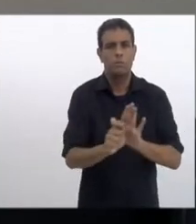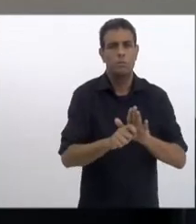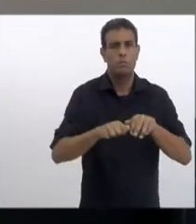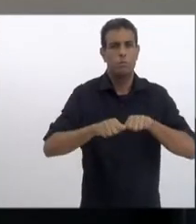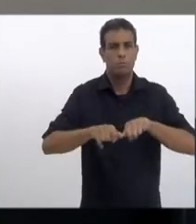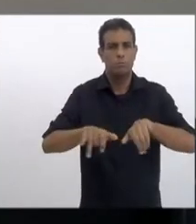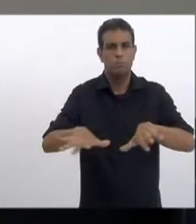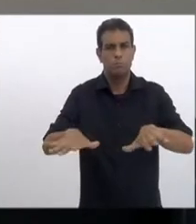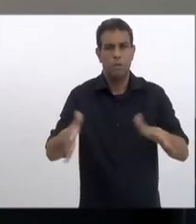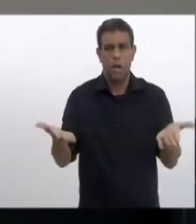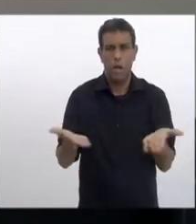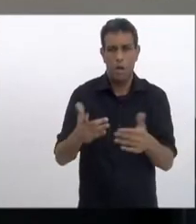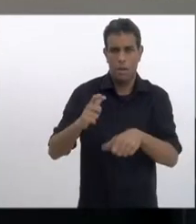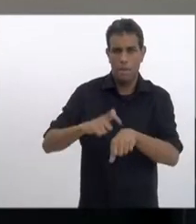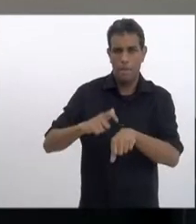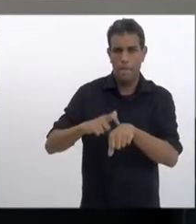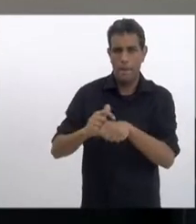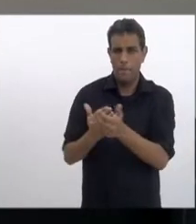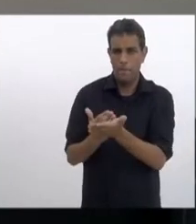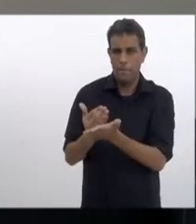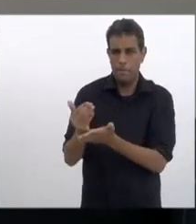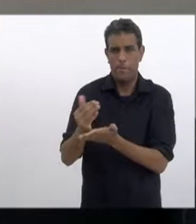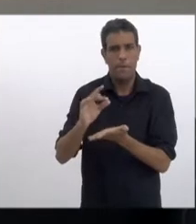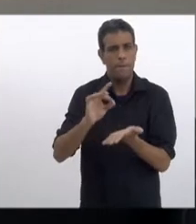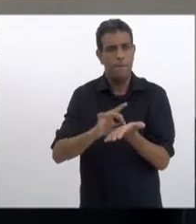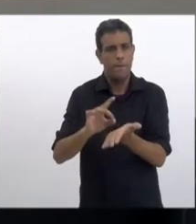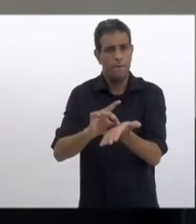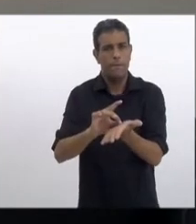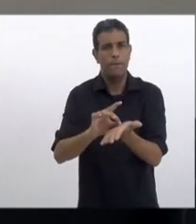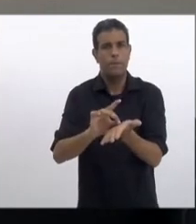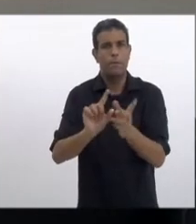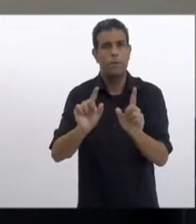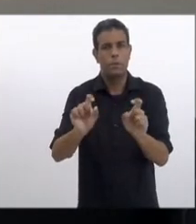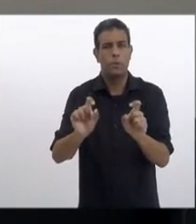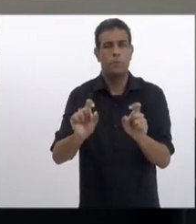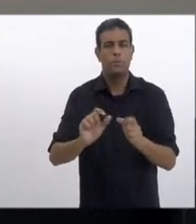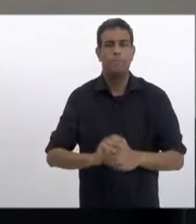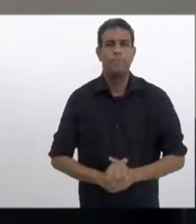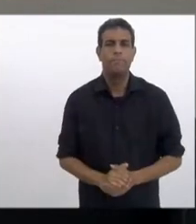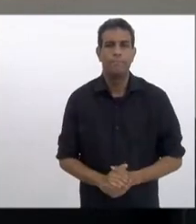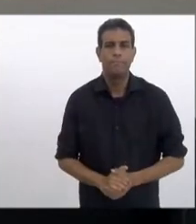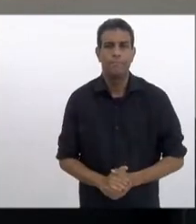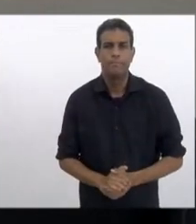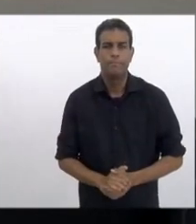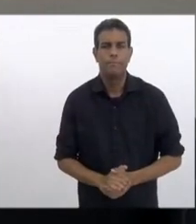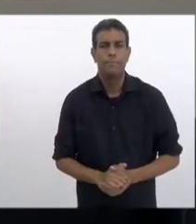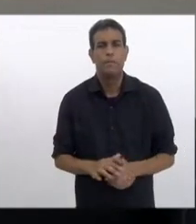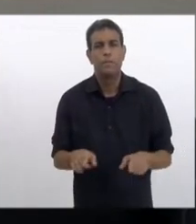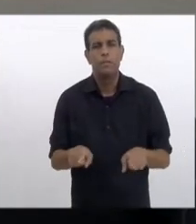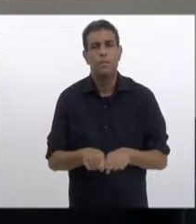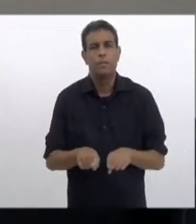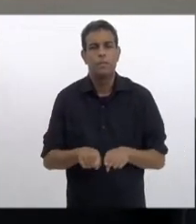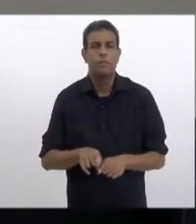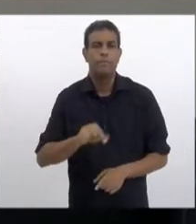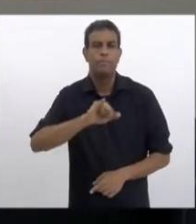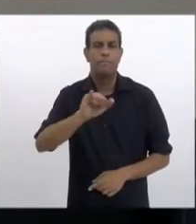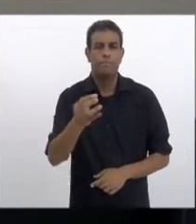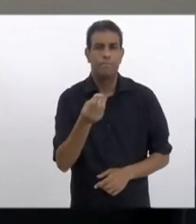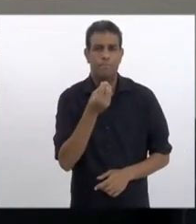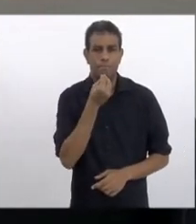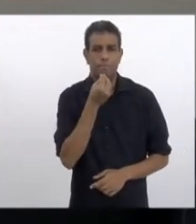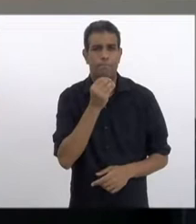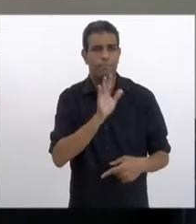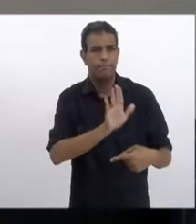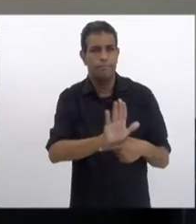ano é a Partilhe Fatos sobre Drogas, Salve Vidas. Enfatizado a importância de fortalecer as